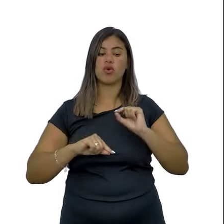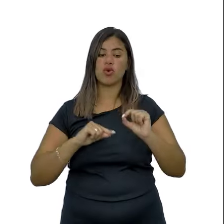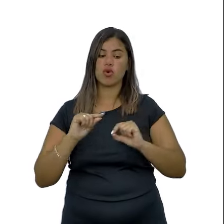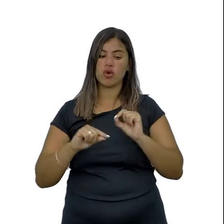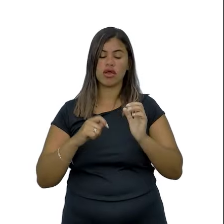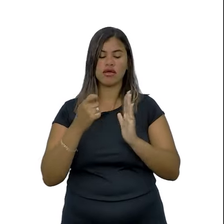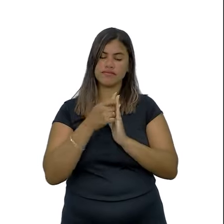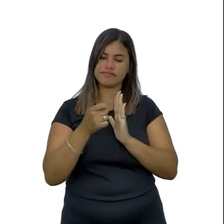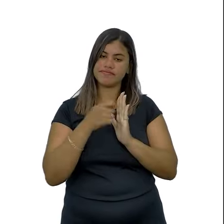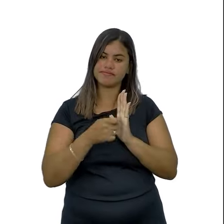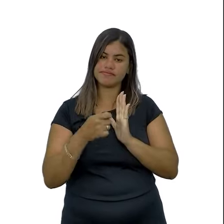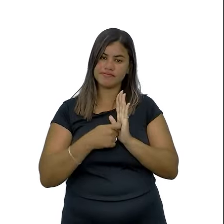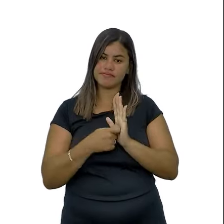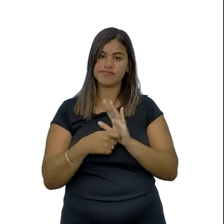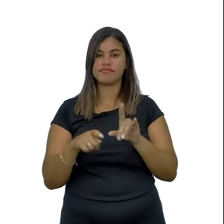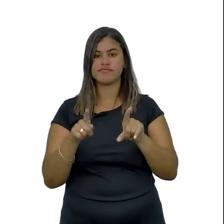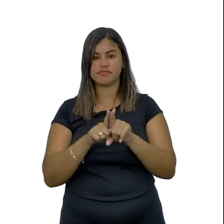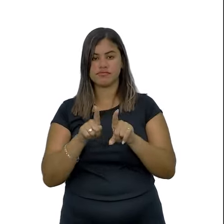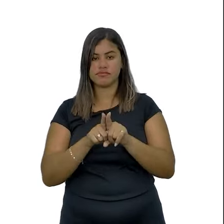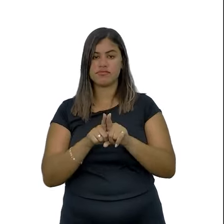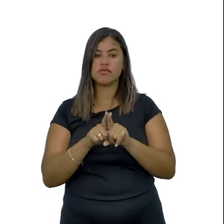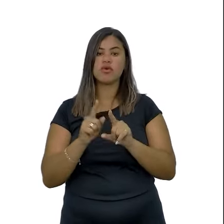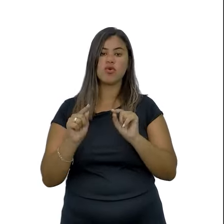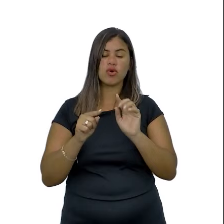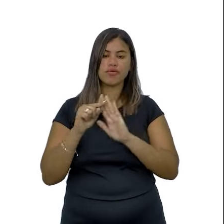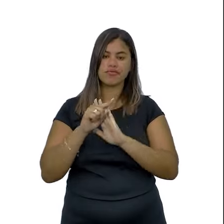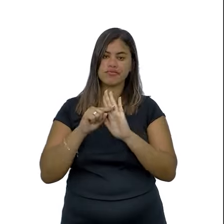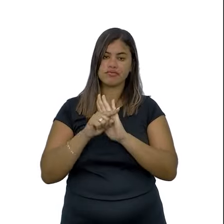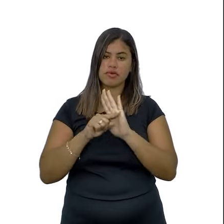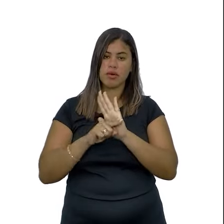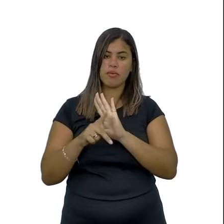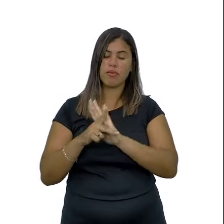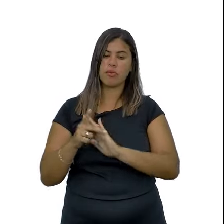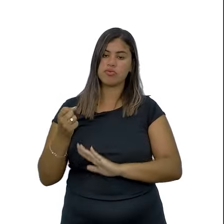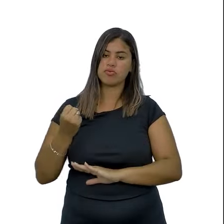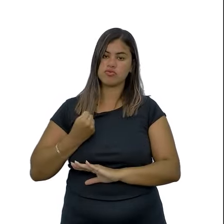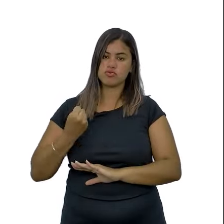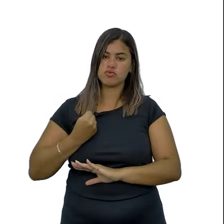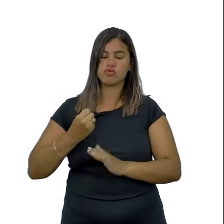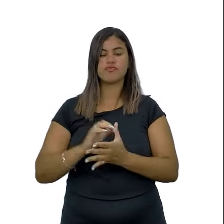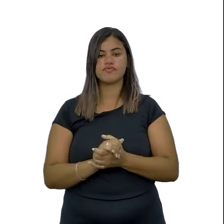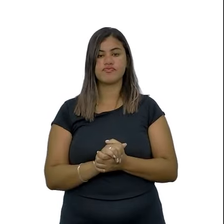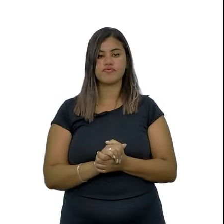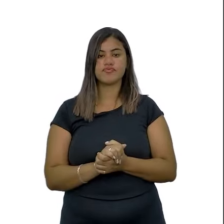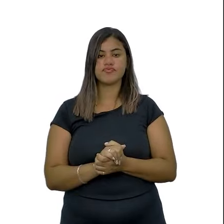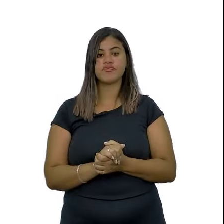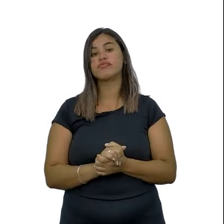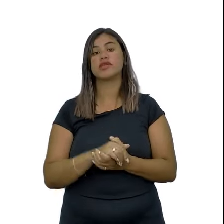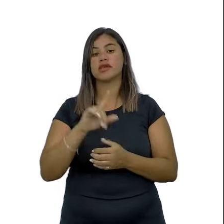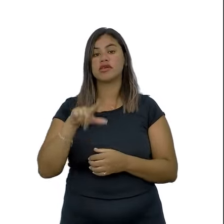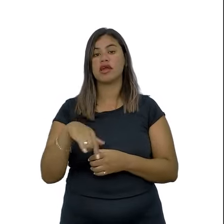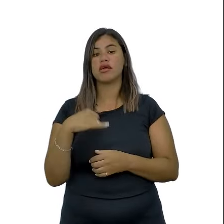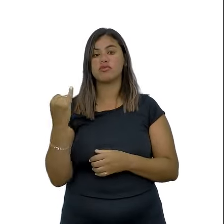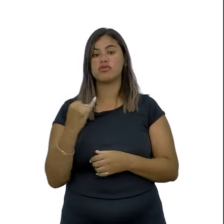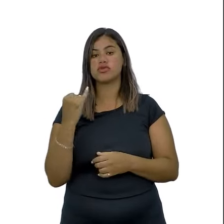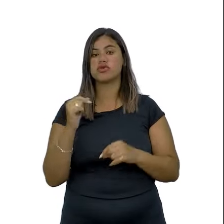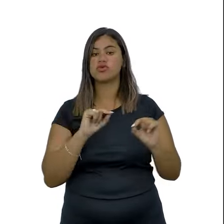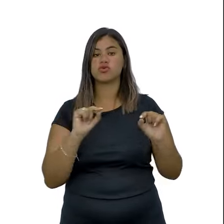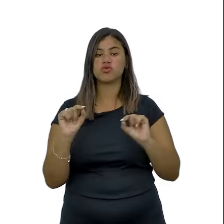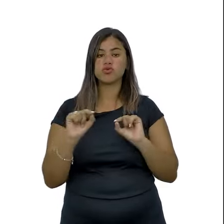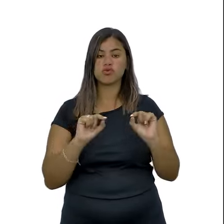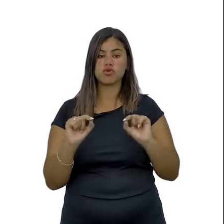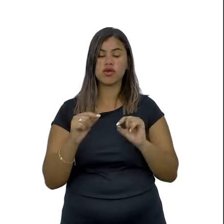de escrita, como em relação à sondagem de números. E é importante que vocês